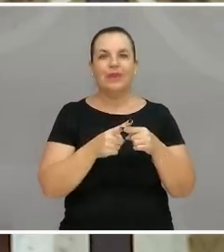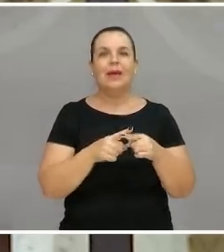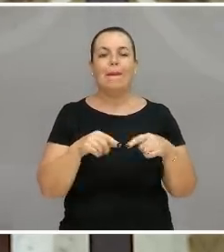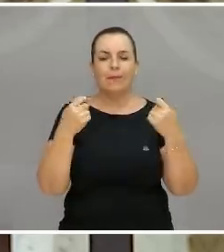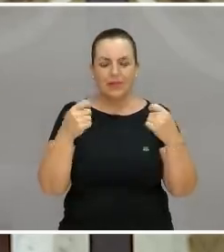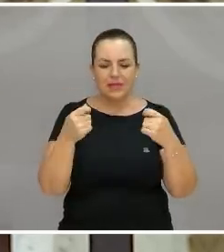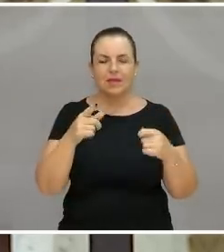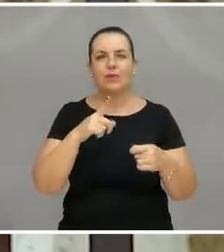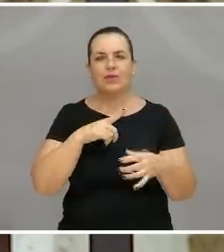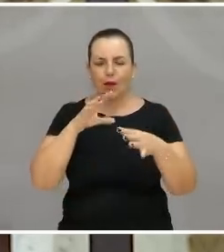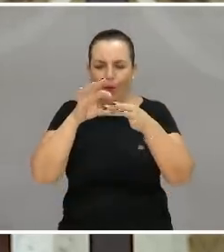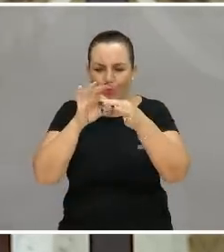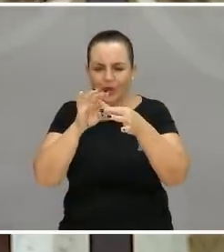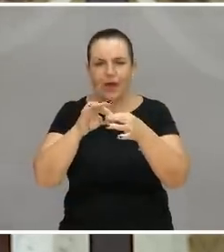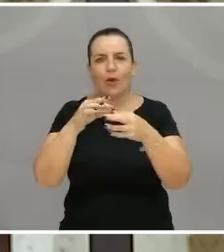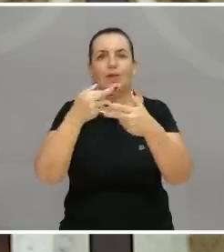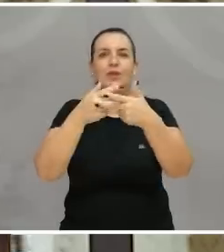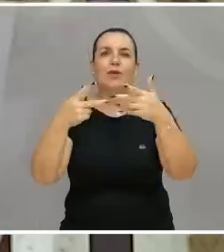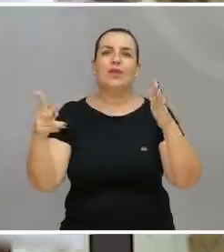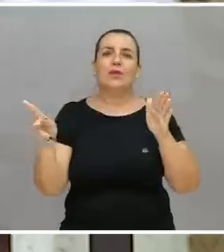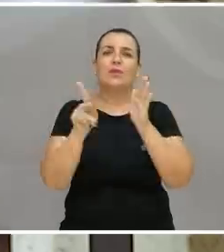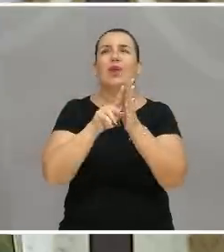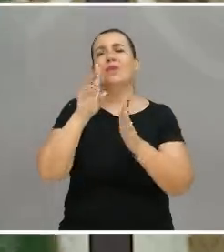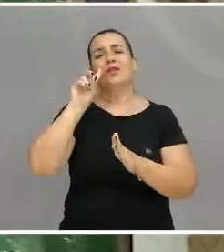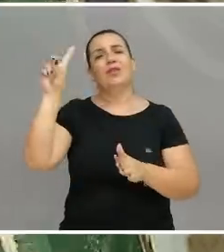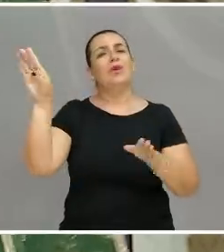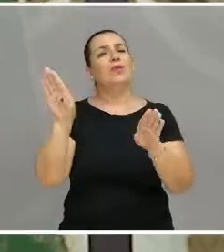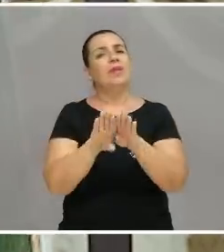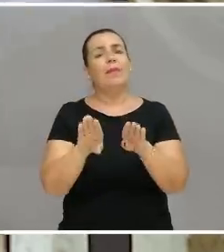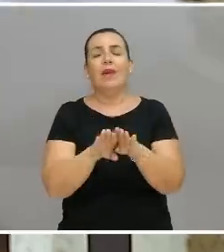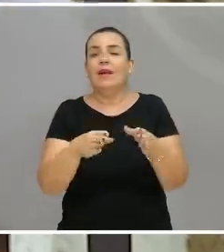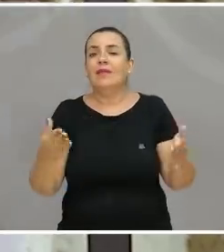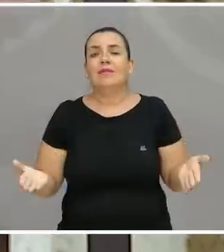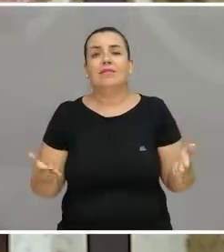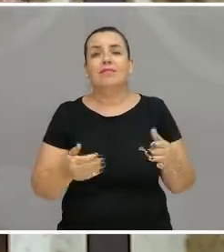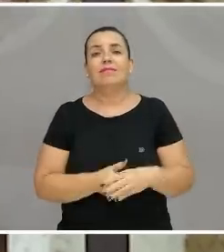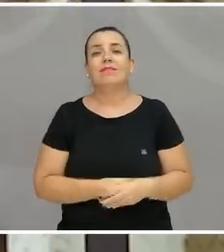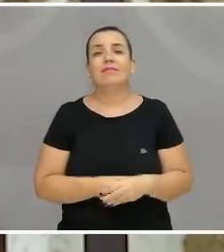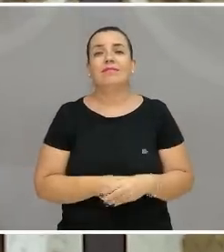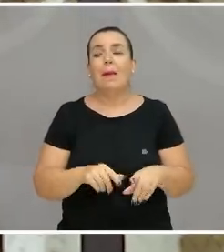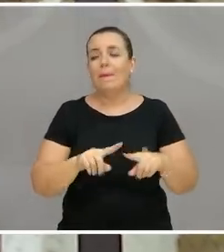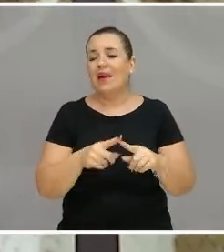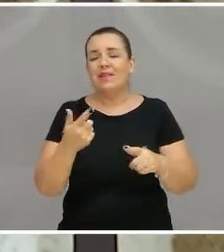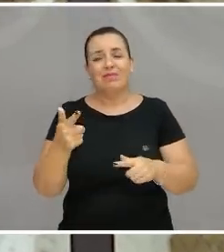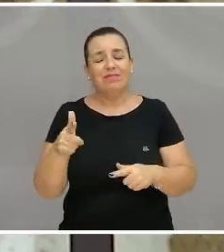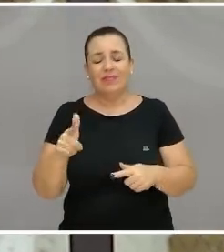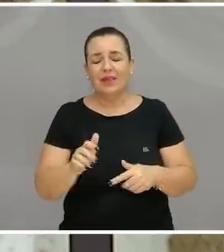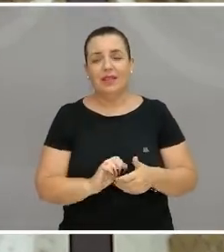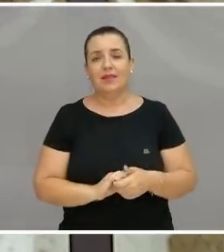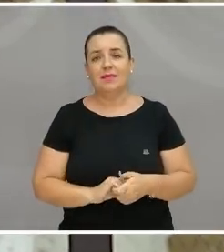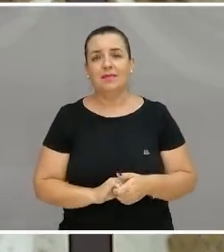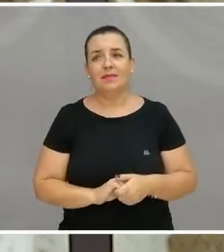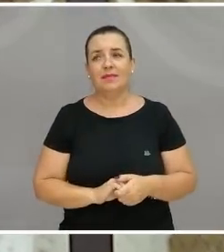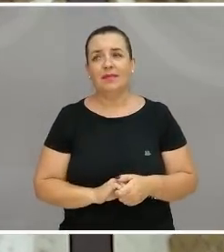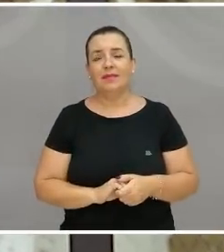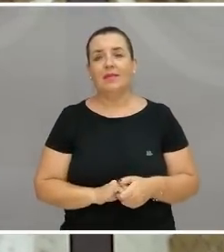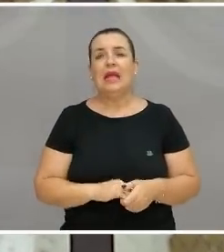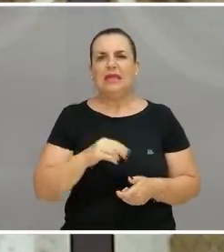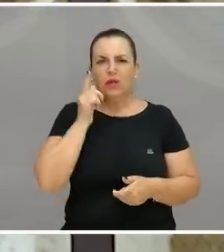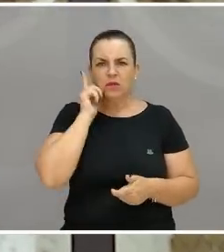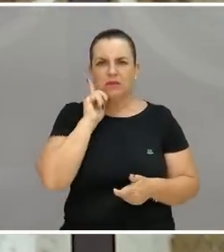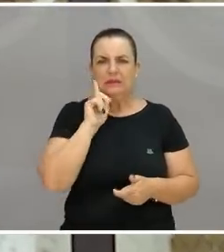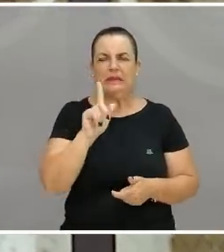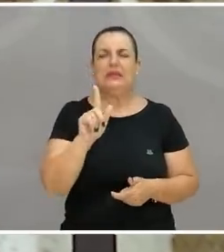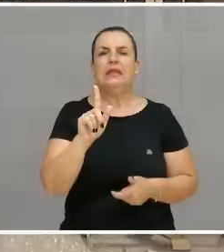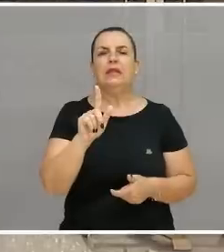de Deus? Por que é capaz de se reerguer uma nação, do ponto de vista industrial, do ponto de vista